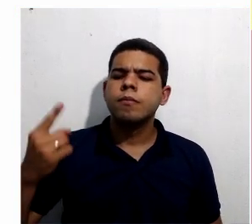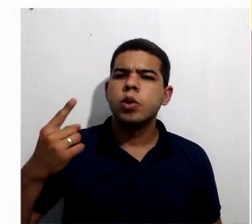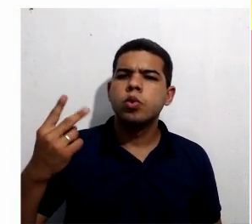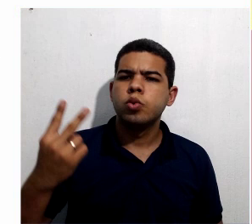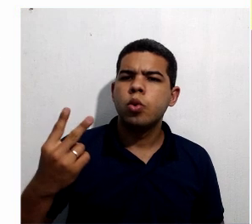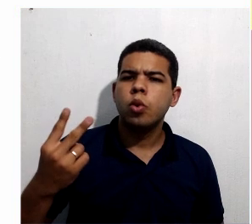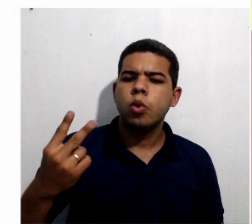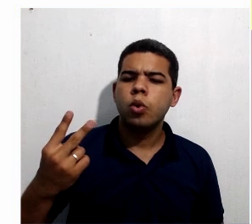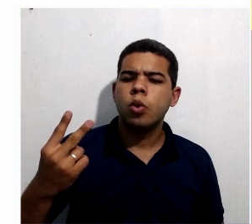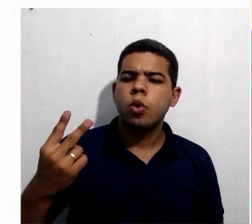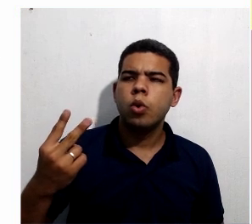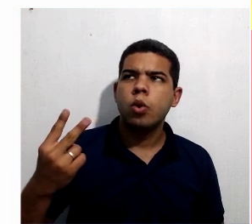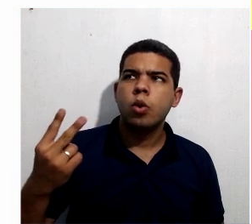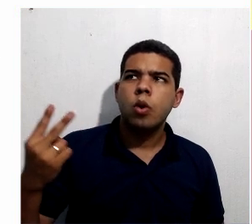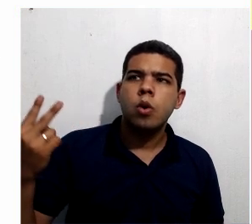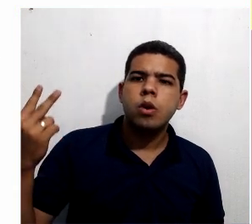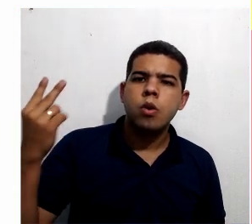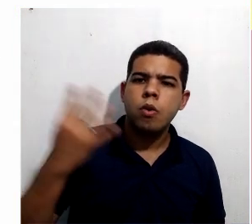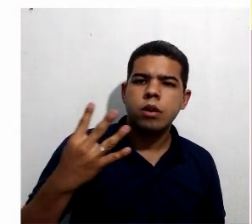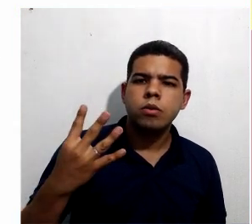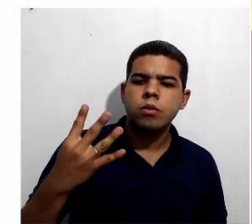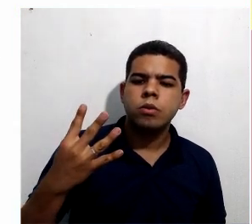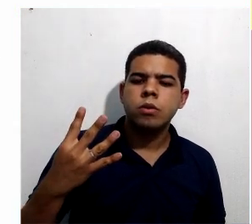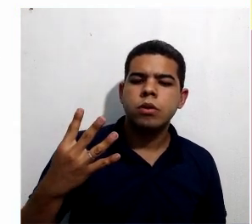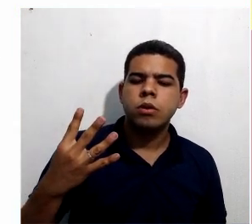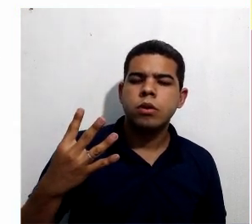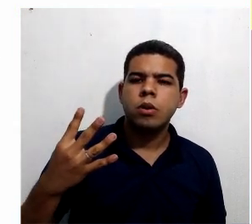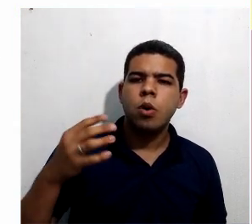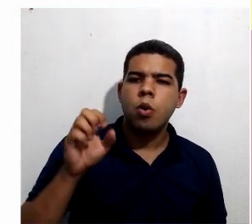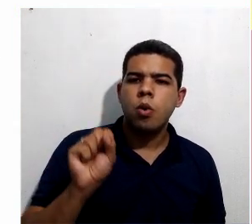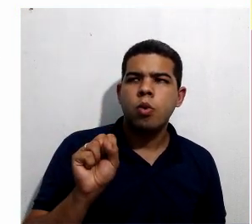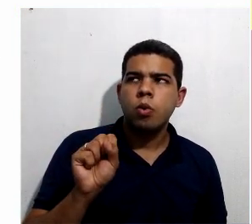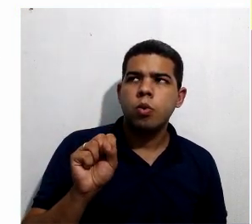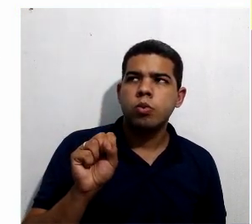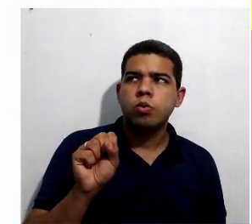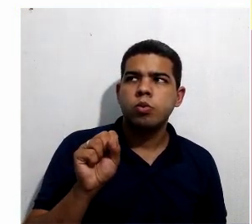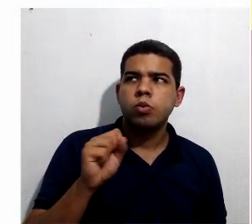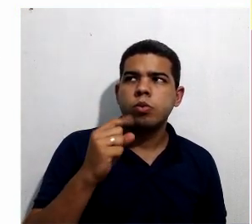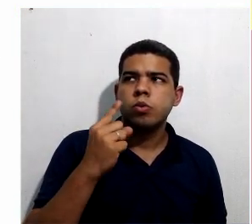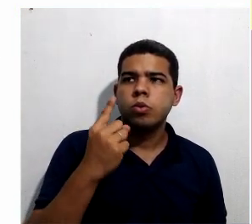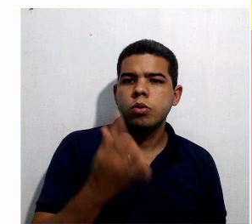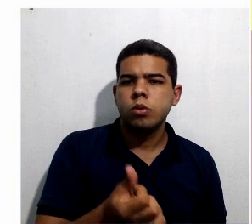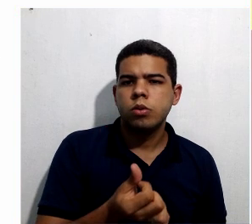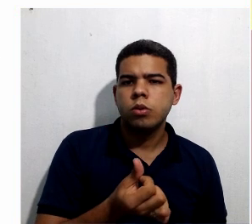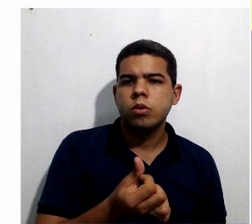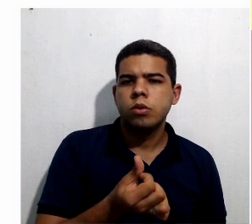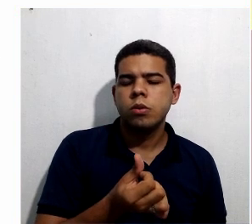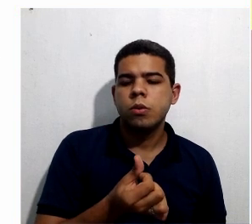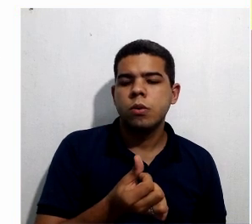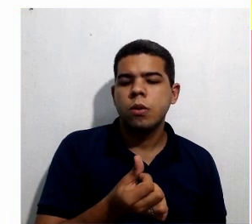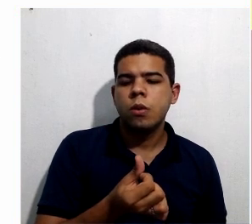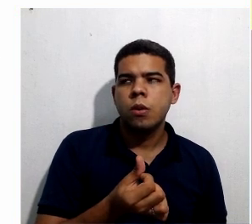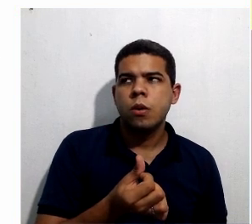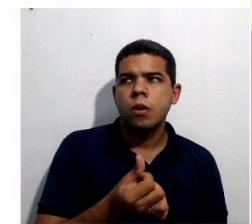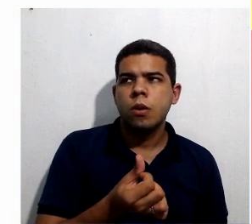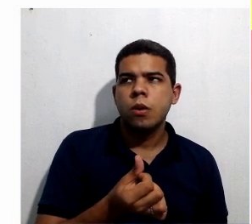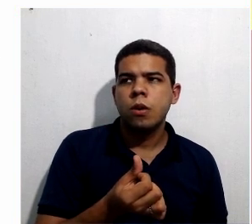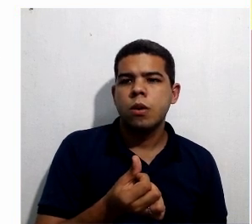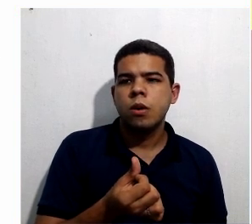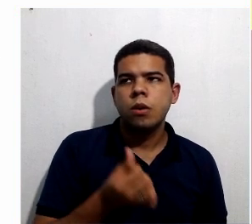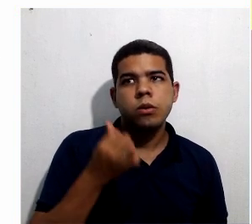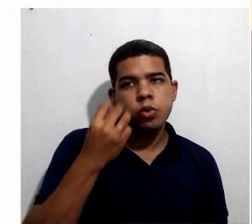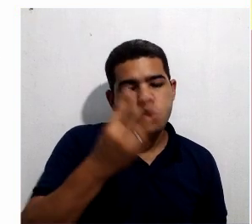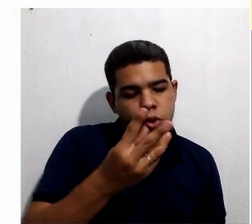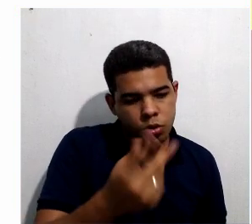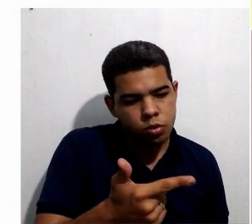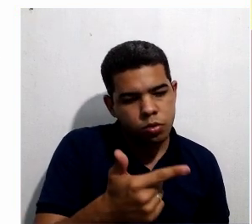Ó. O primeiro termo é 2, o segundo termo é 4, o terceiro termo é 8 e o quarto termo 16.